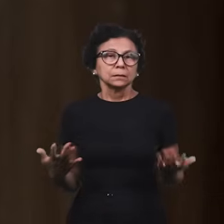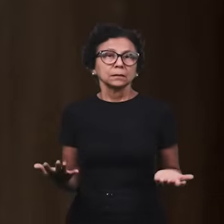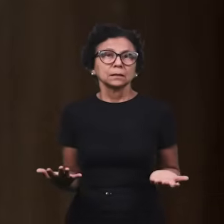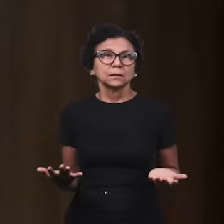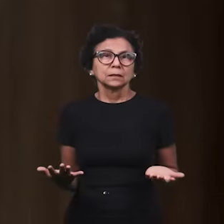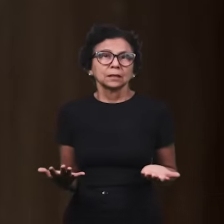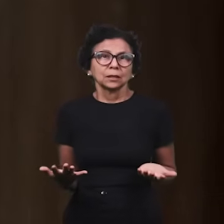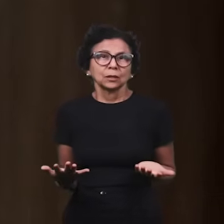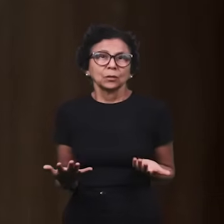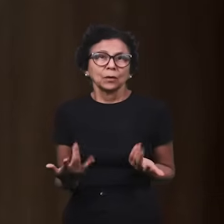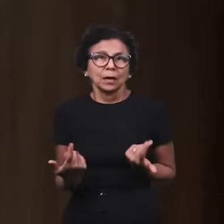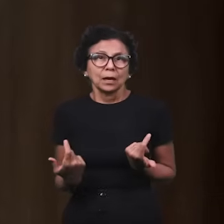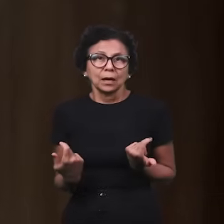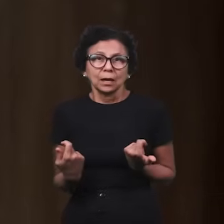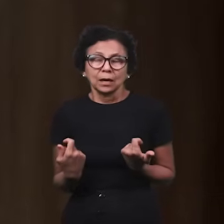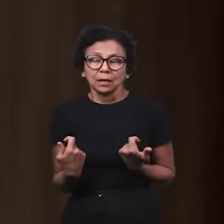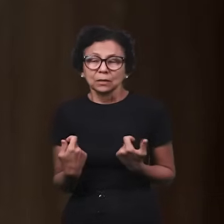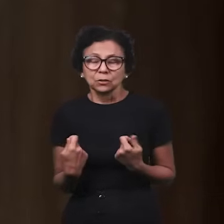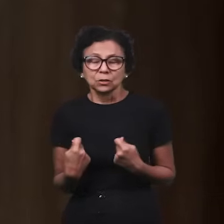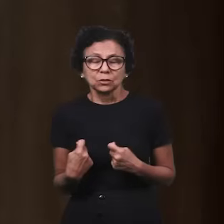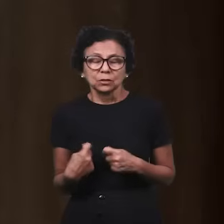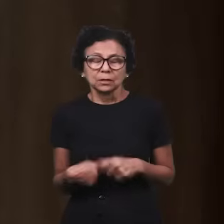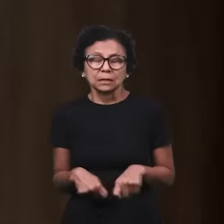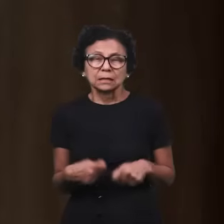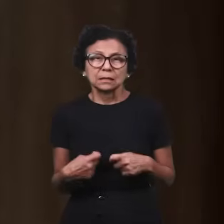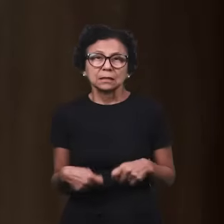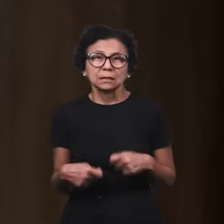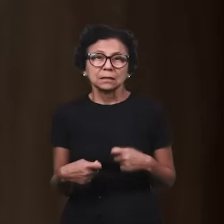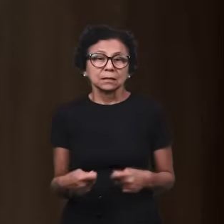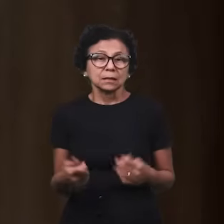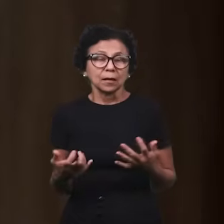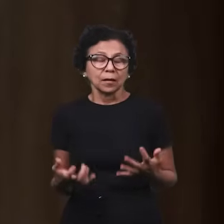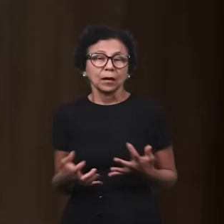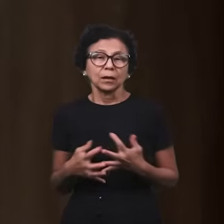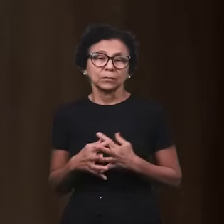quase que botar uma câmera dentro de casa, expor tudo dentro de casa.